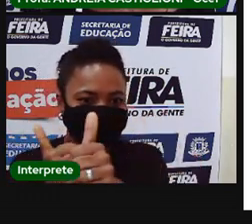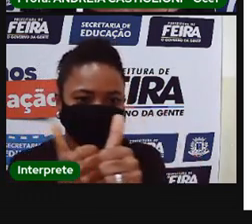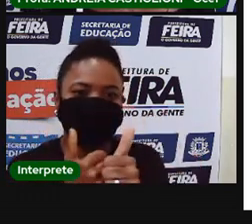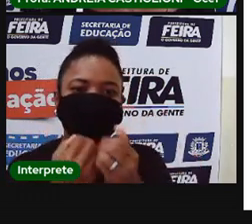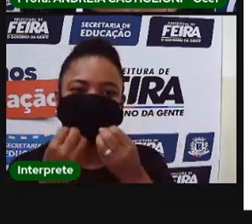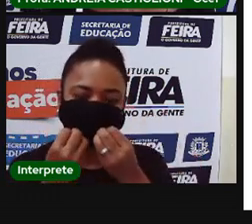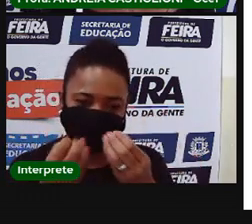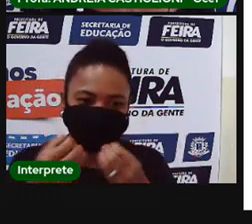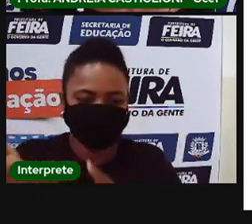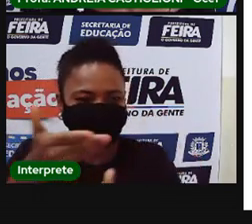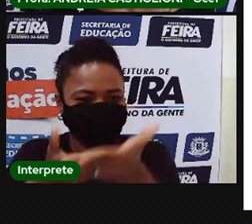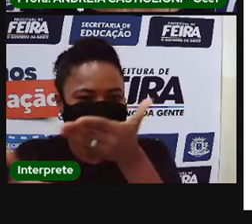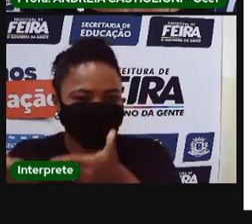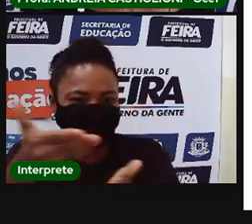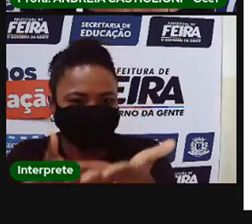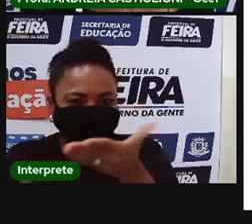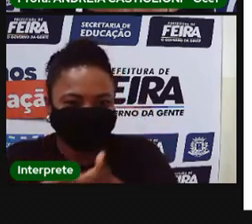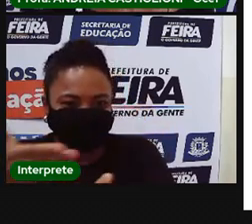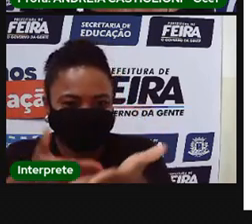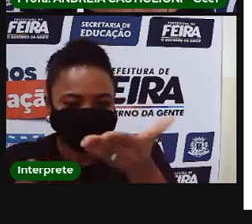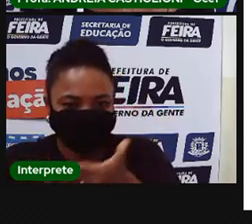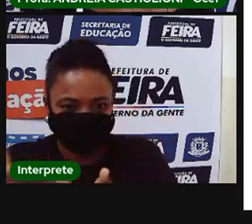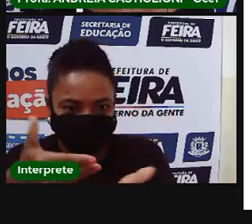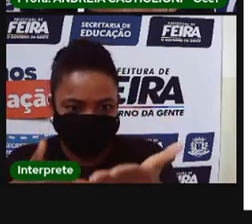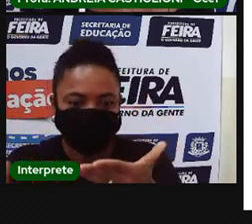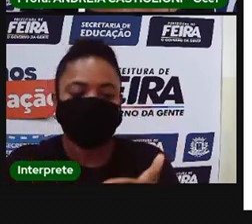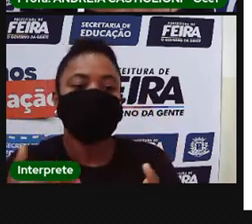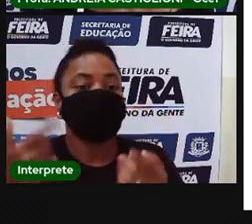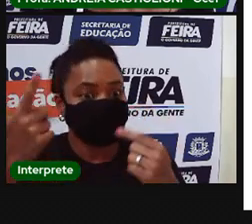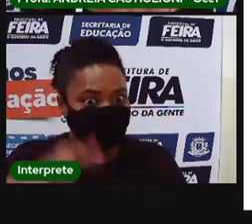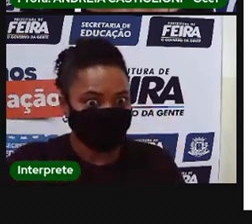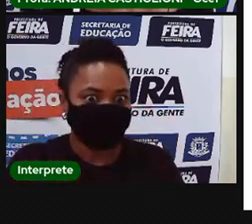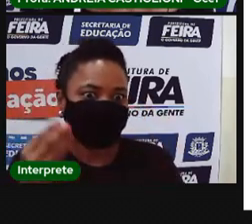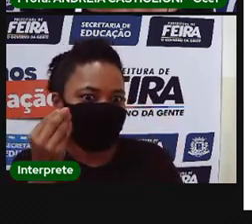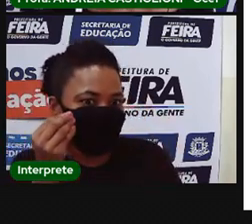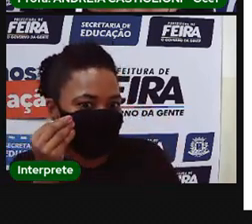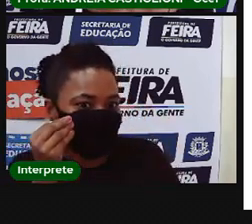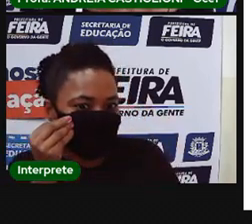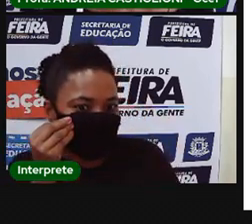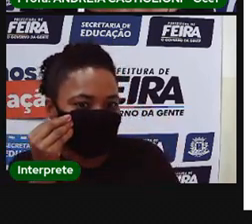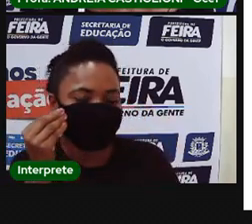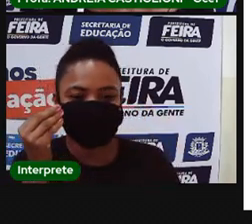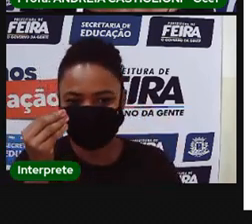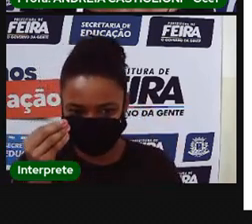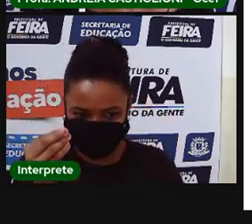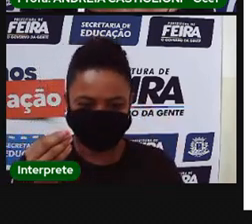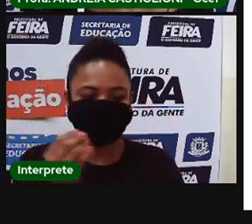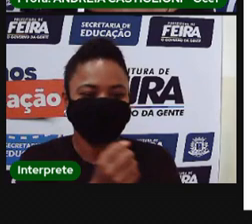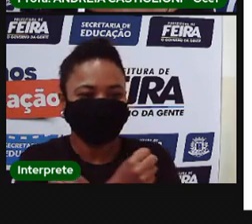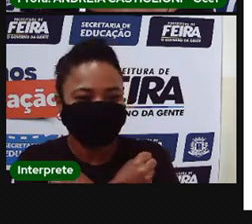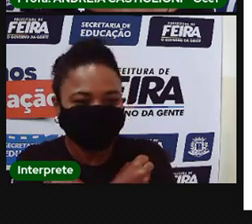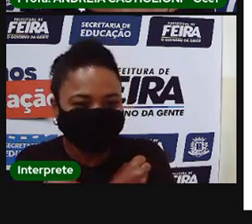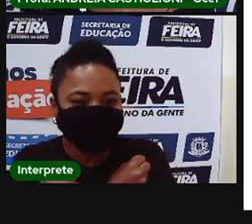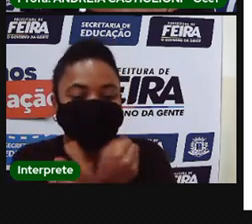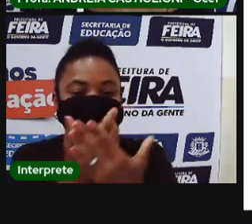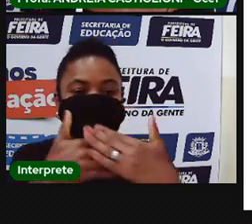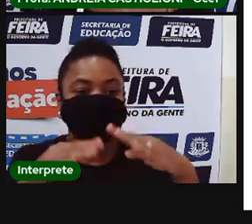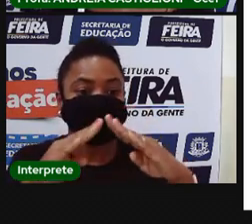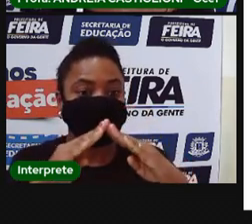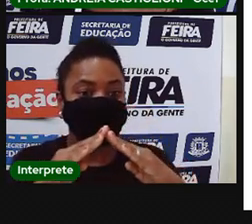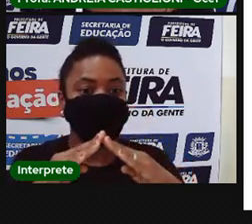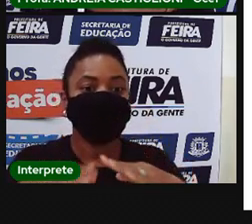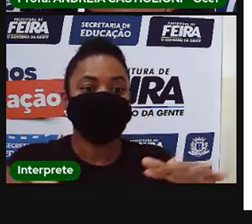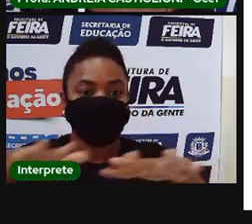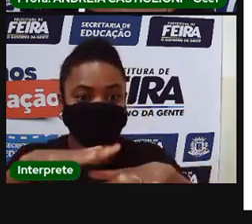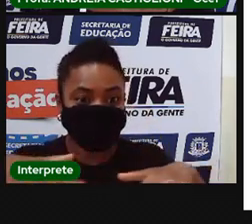fazer esse engajamento. Vou dar novamente mais um beijo para todas as escolas que estão aqui representadas pelos estudantes